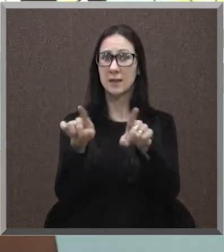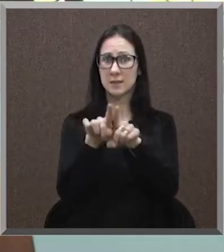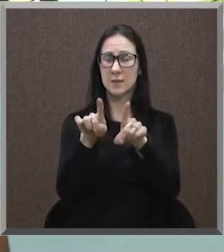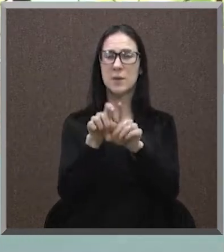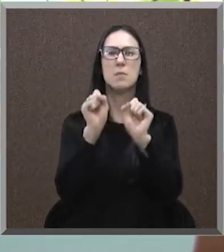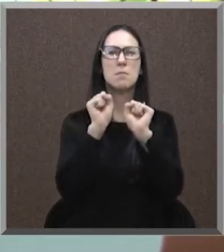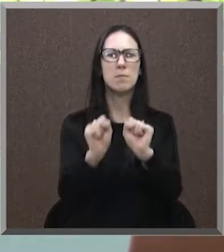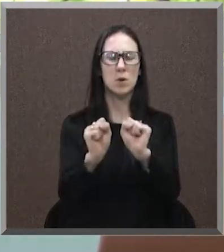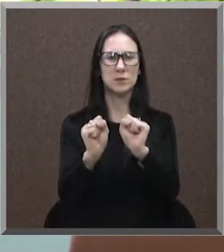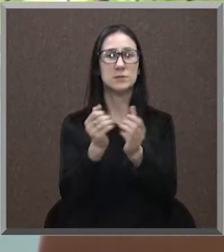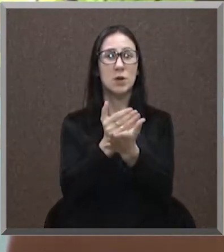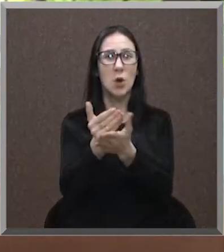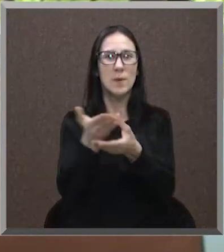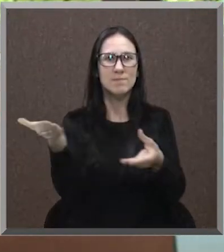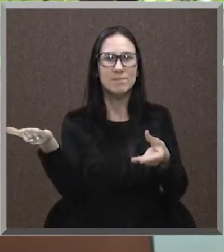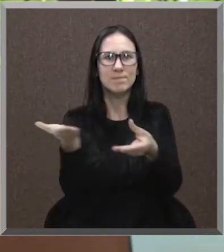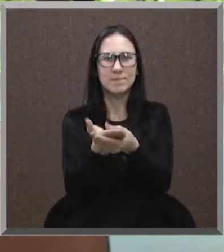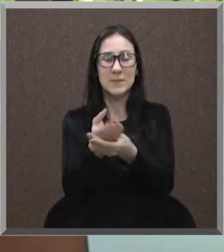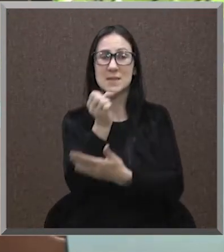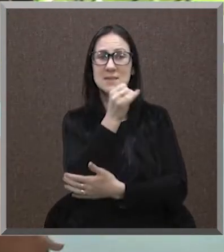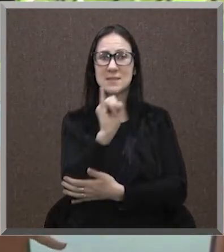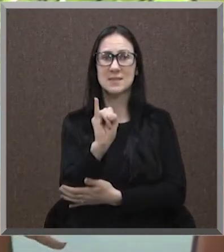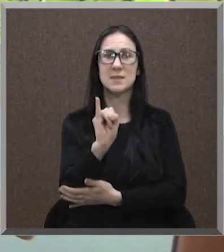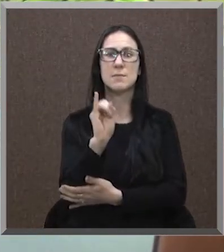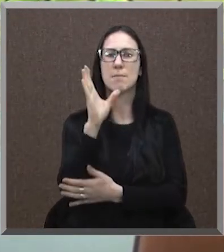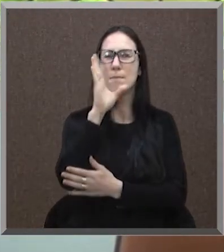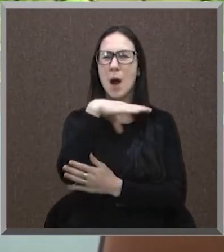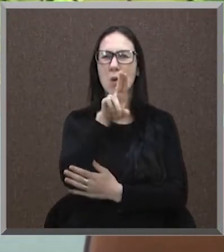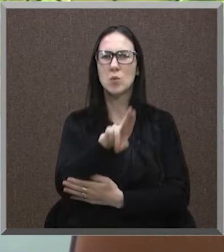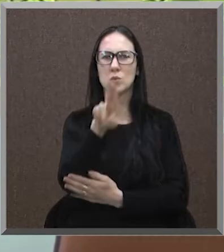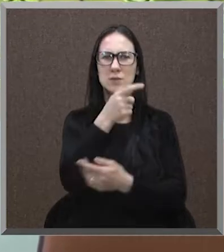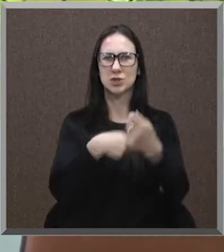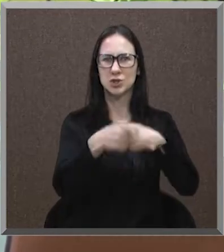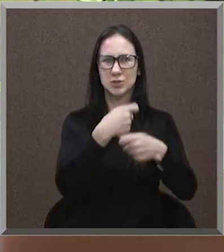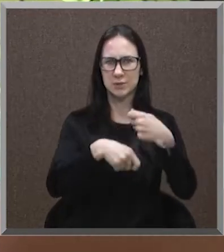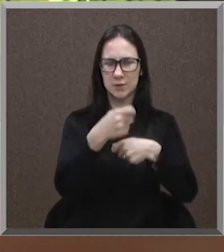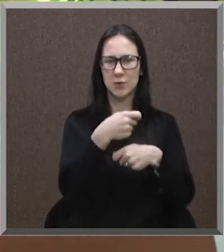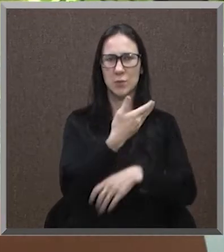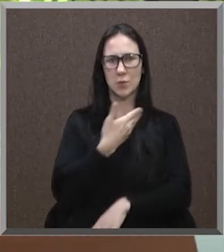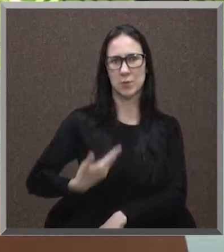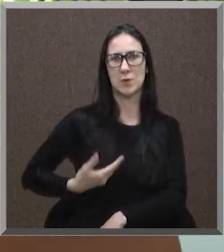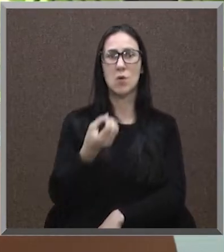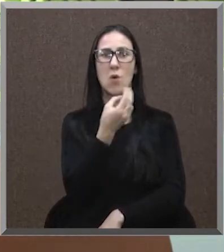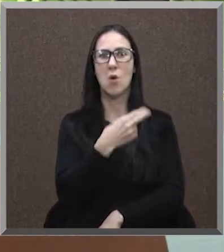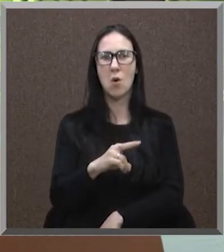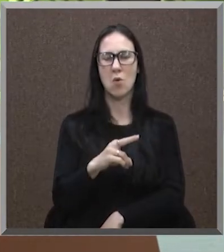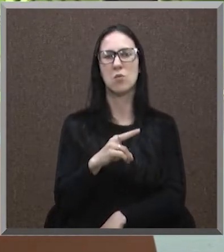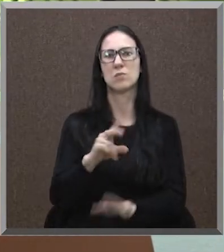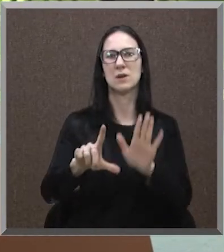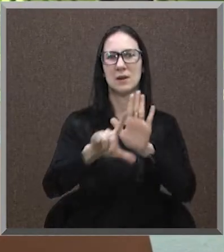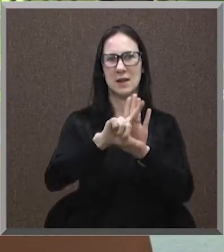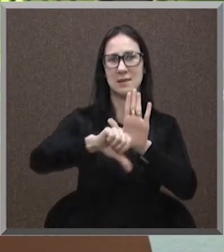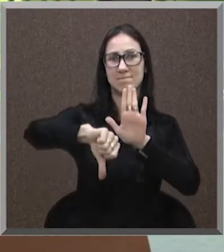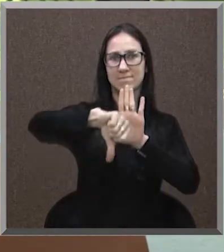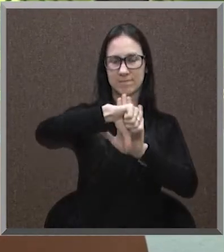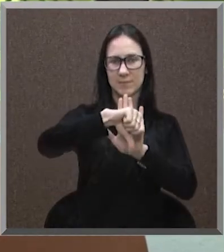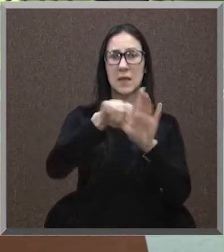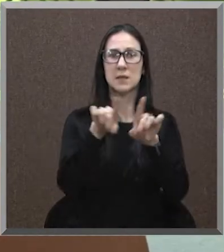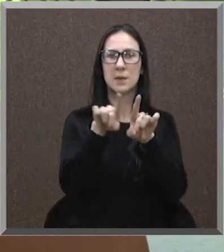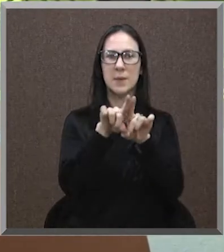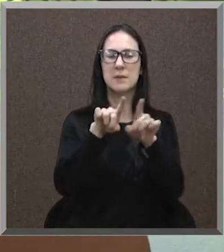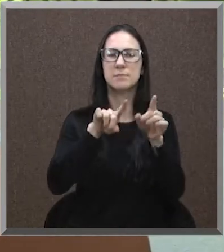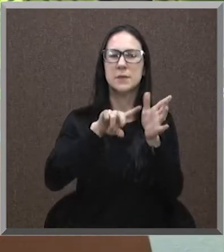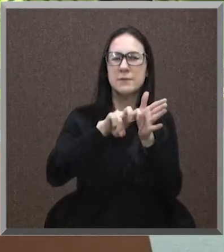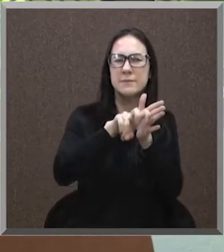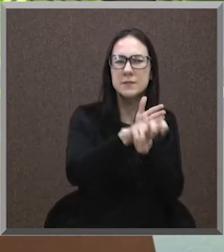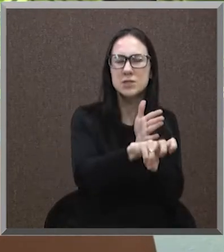uma sindicância em caso de mau uso do dinheiro público ou violação de leis e investigar denúncias. Uma CPI, por